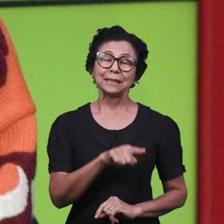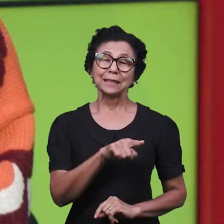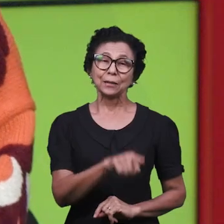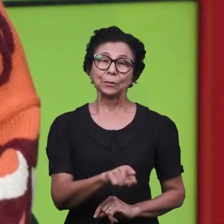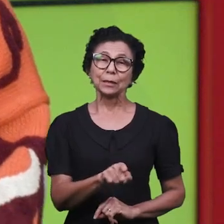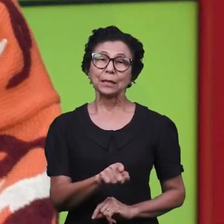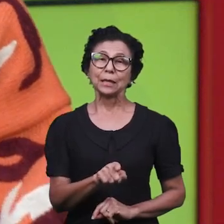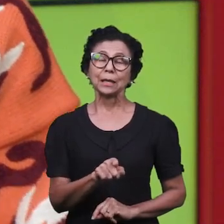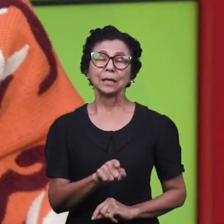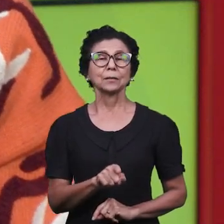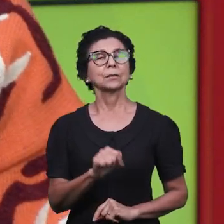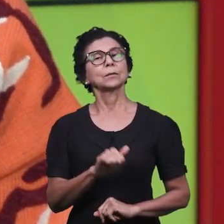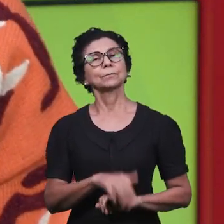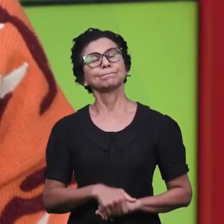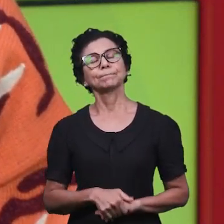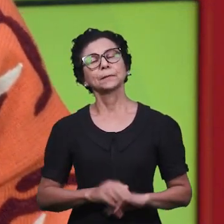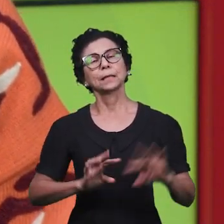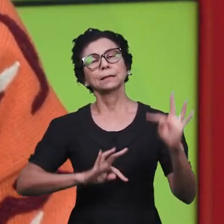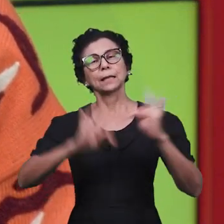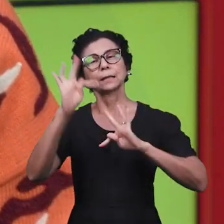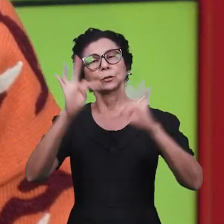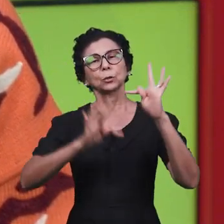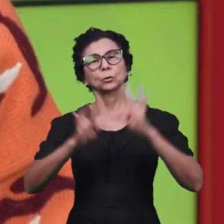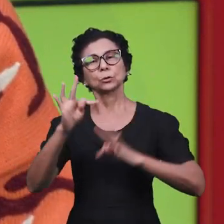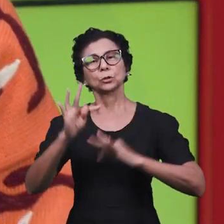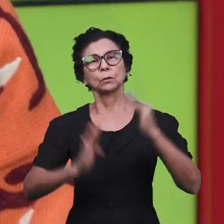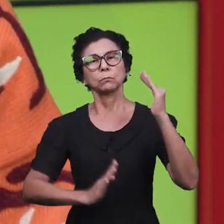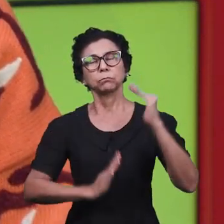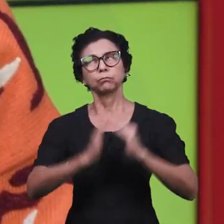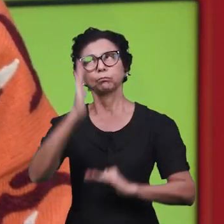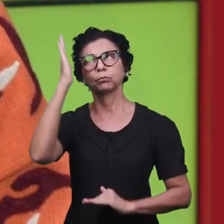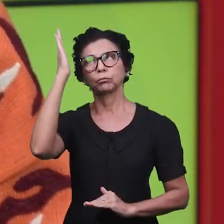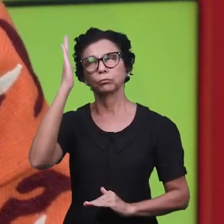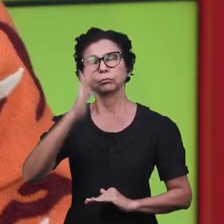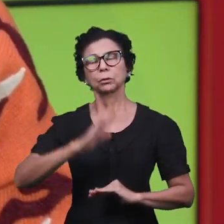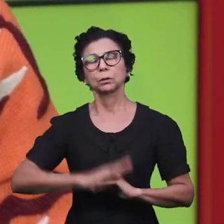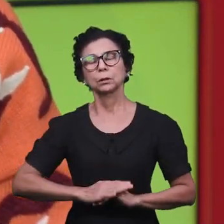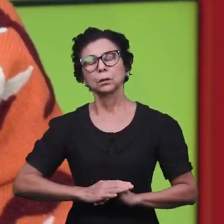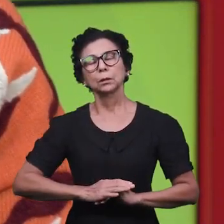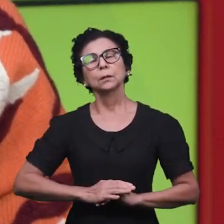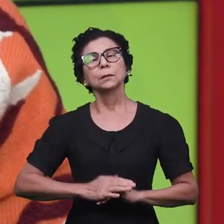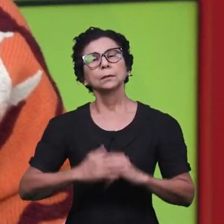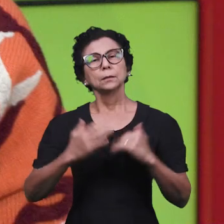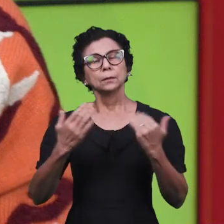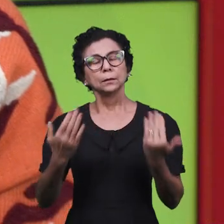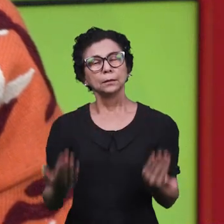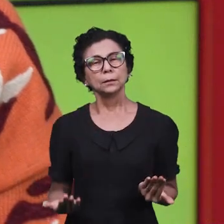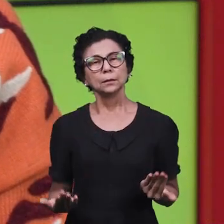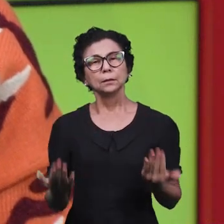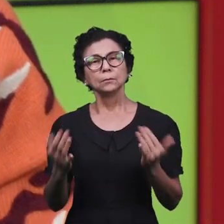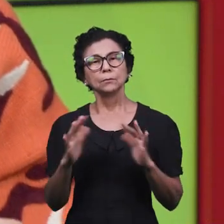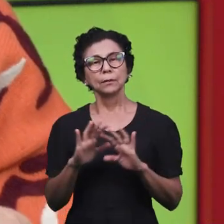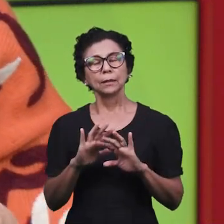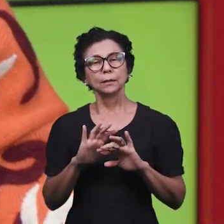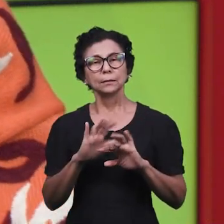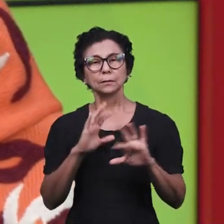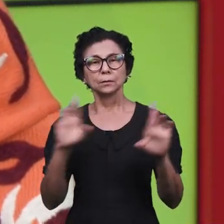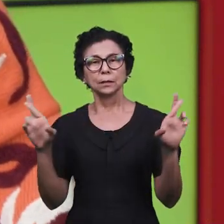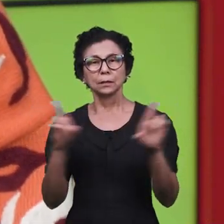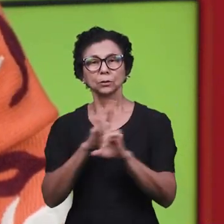provocado pelo uso excessivo da tecnologia e que vai afastando os corações, as mentes. Como que nós